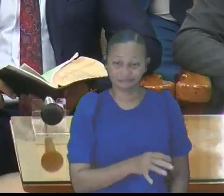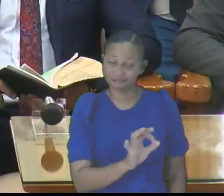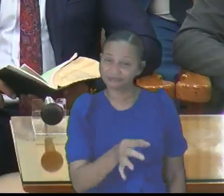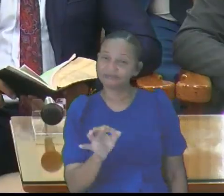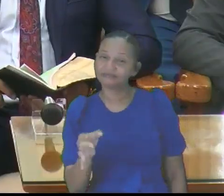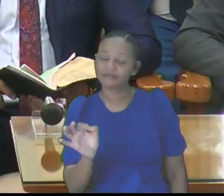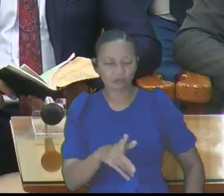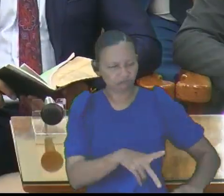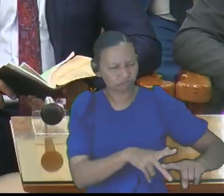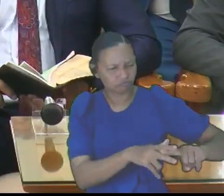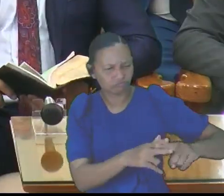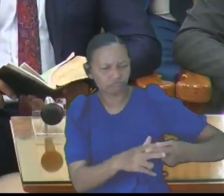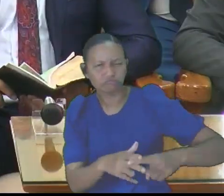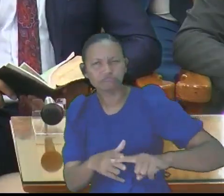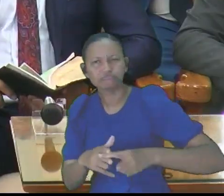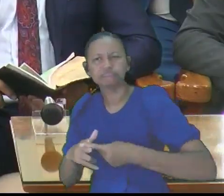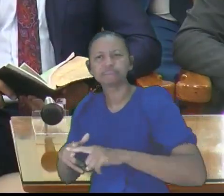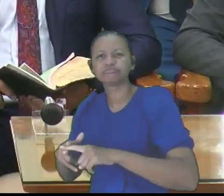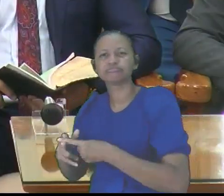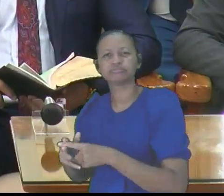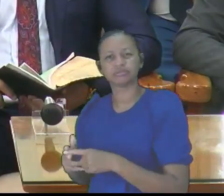para corrigir.